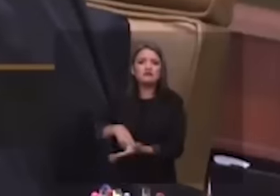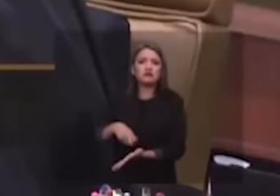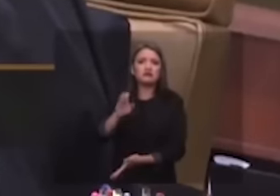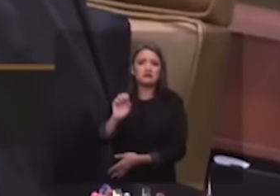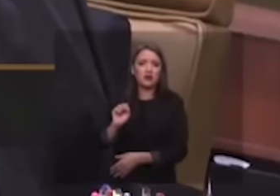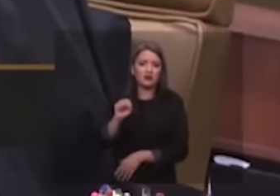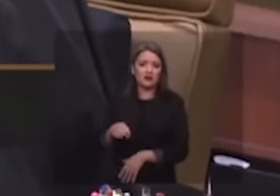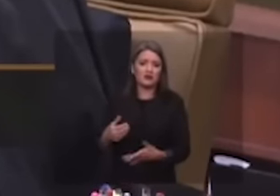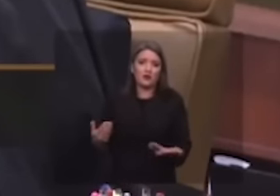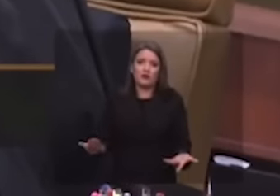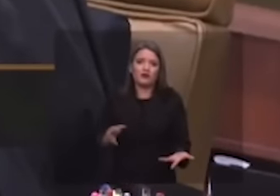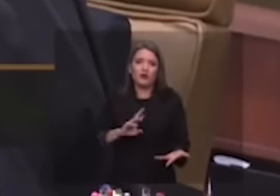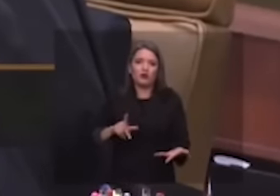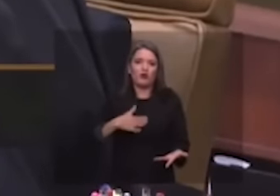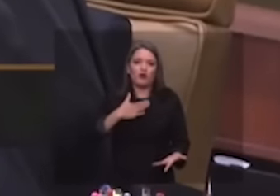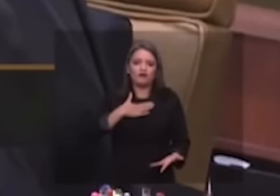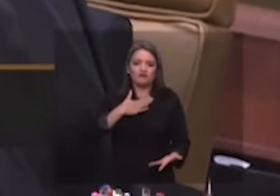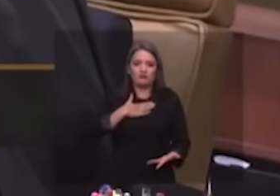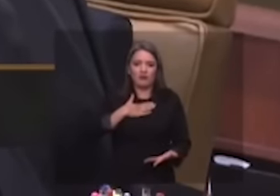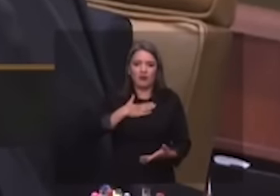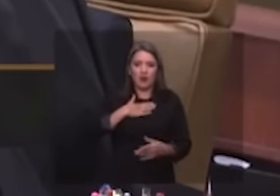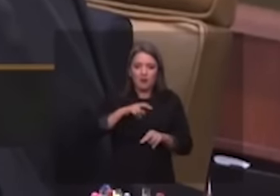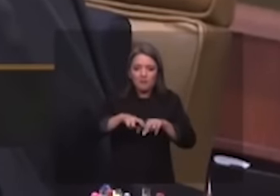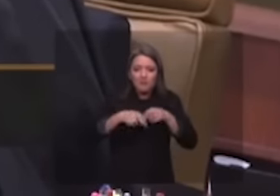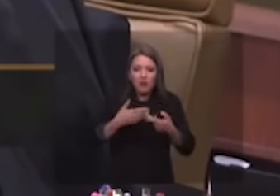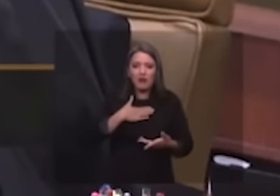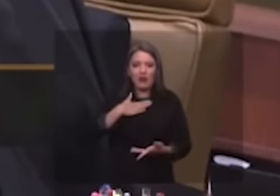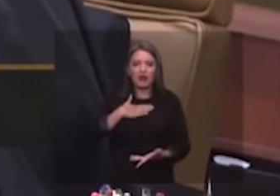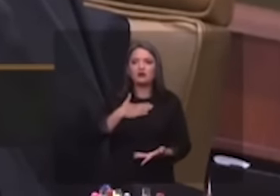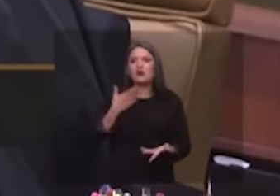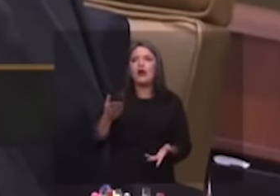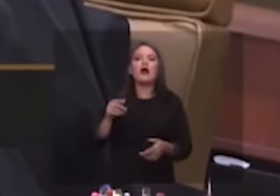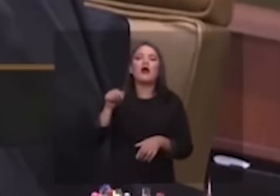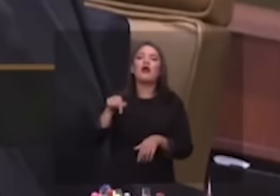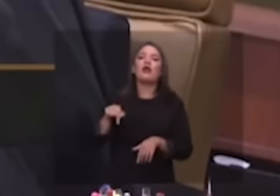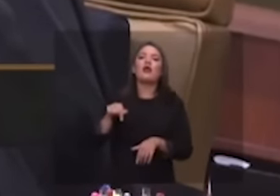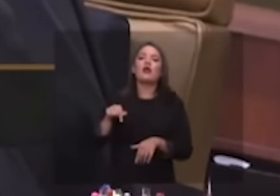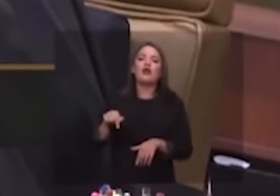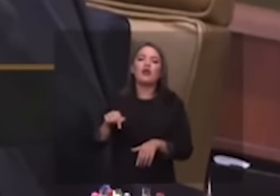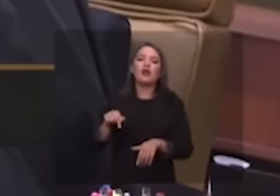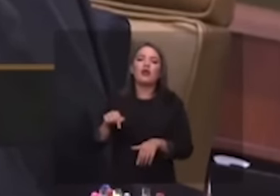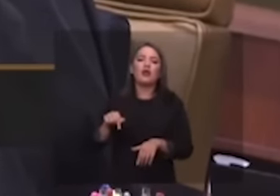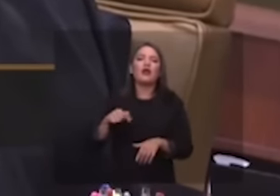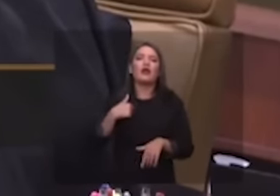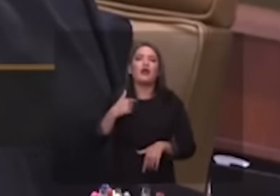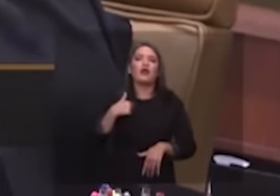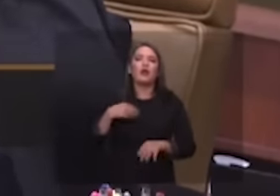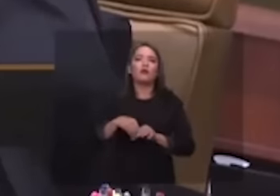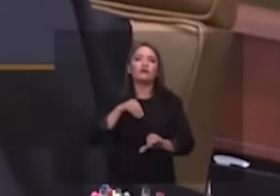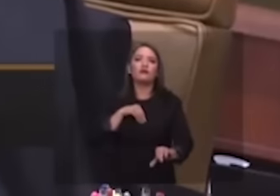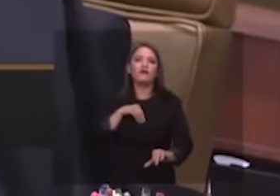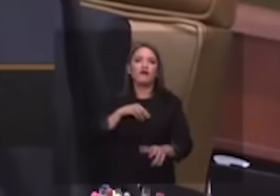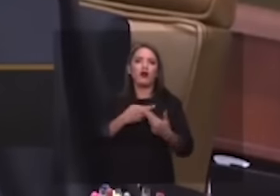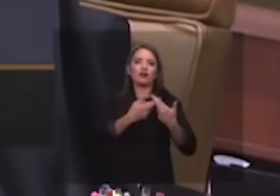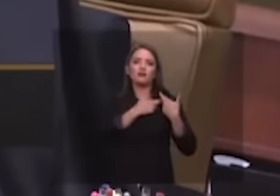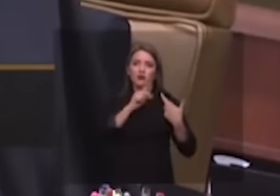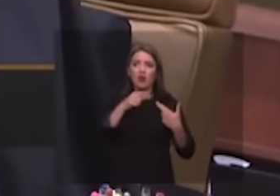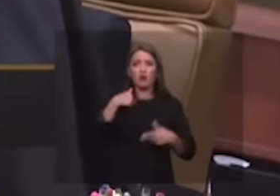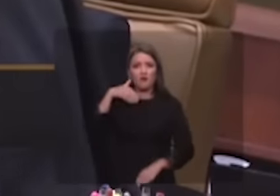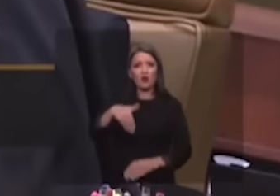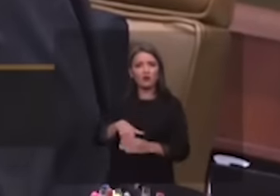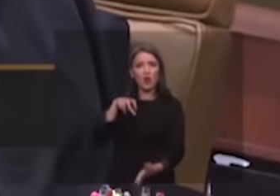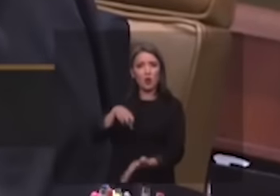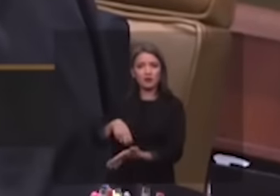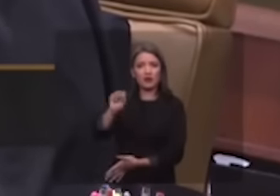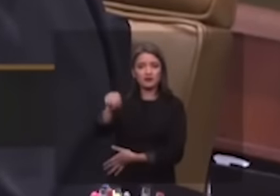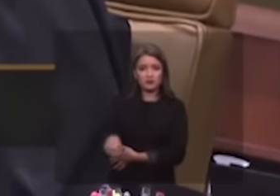Não de minha parte, e não por minha parte, haveria isenção de responsabilidade, mas, após